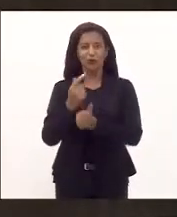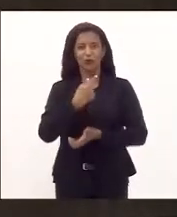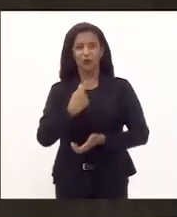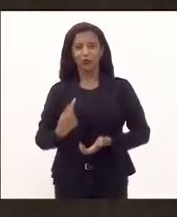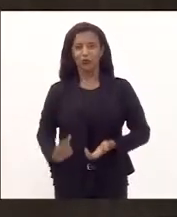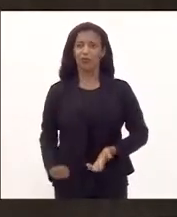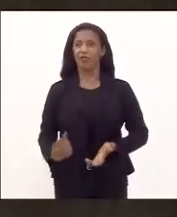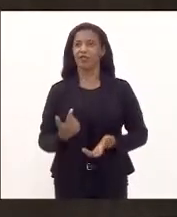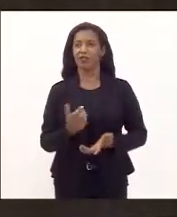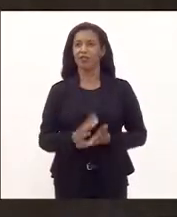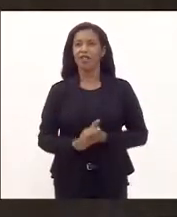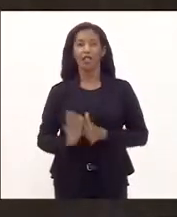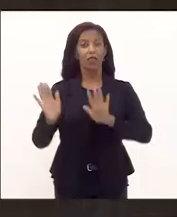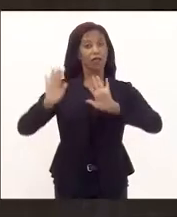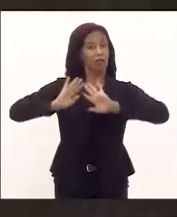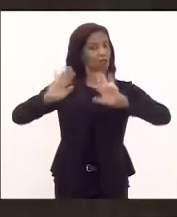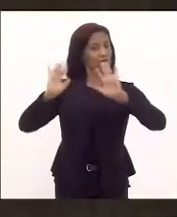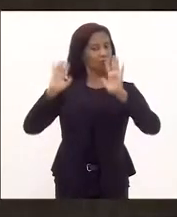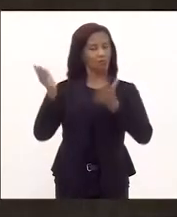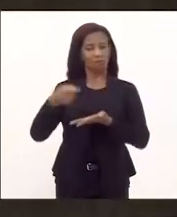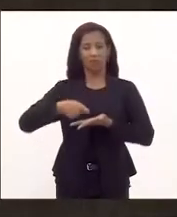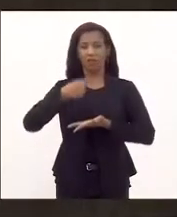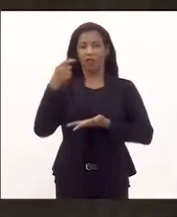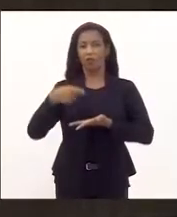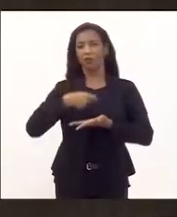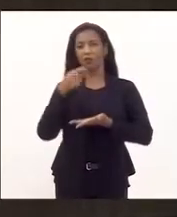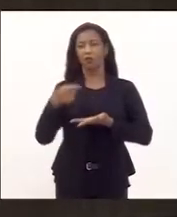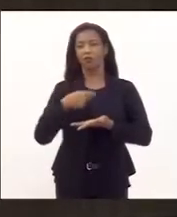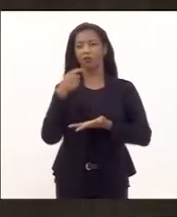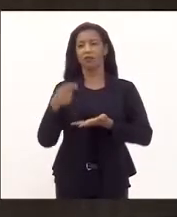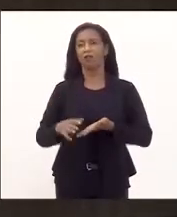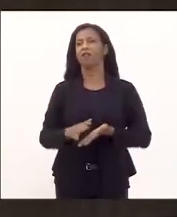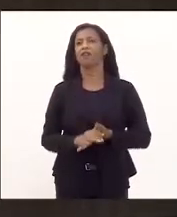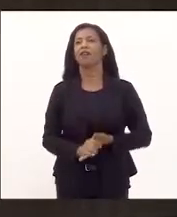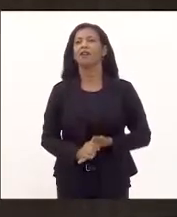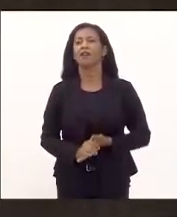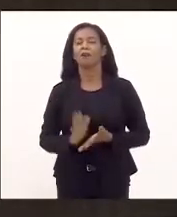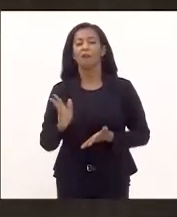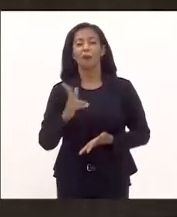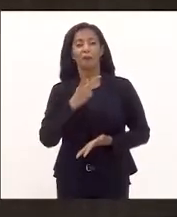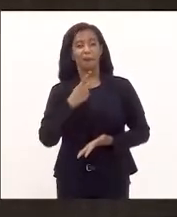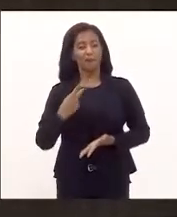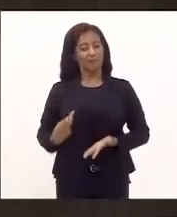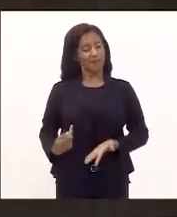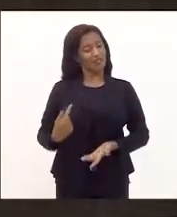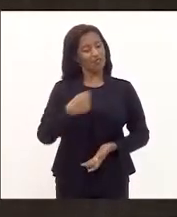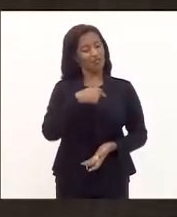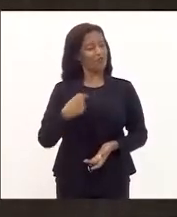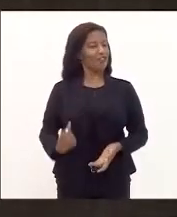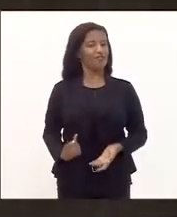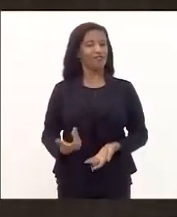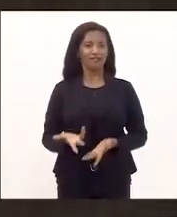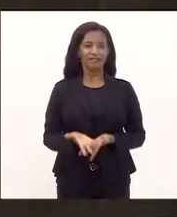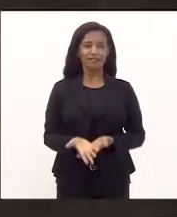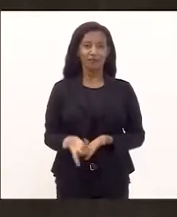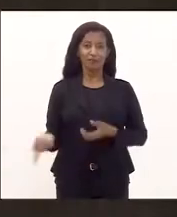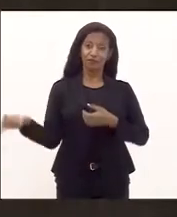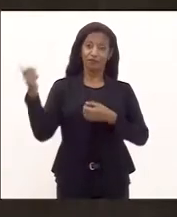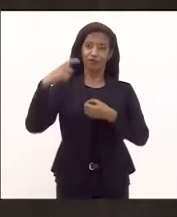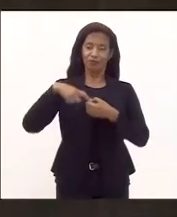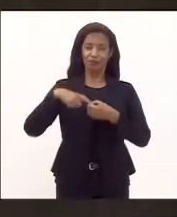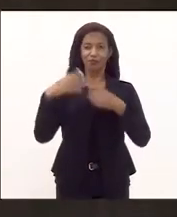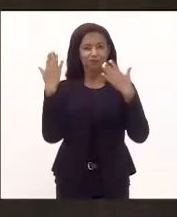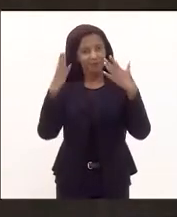acabou de falar. Não pela comida, mas pelo diálogo com o nosso presidente governador, obviamente. Mas voltando,